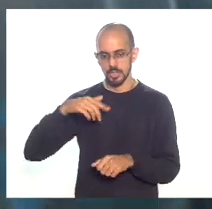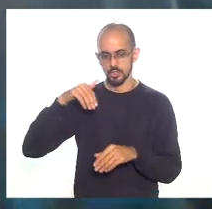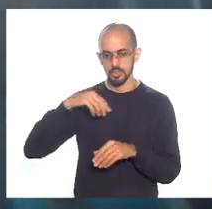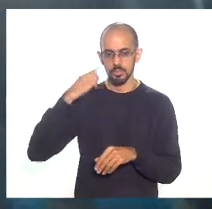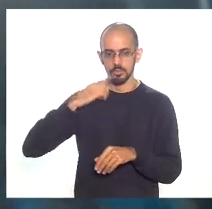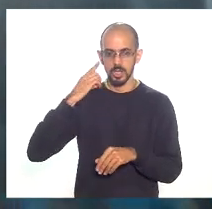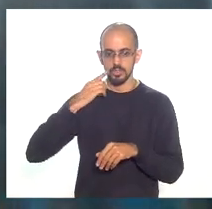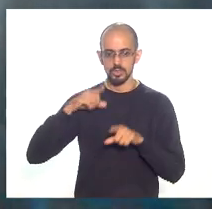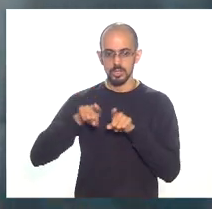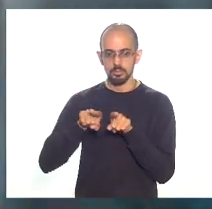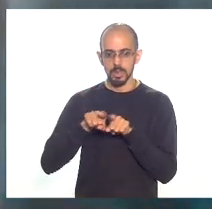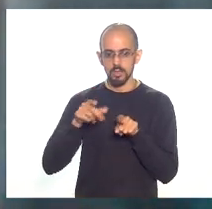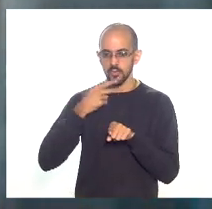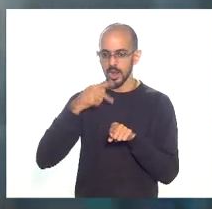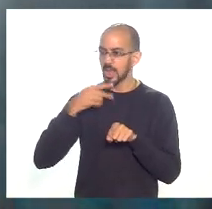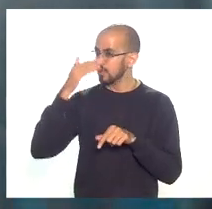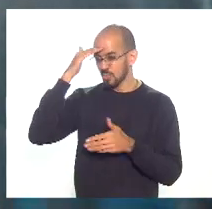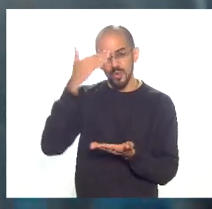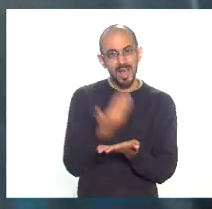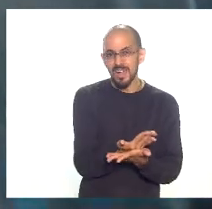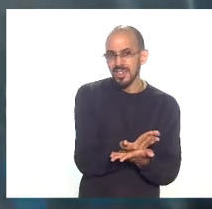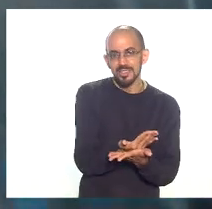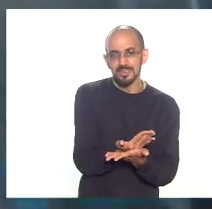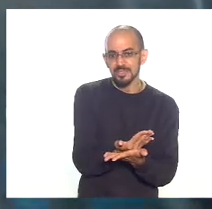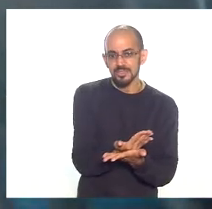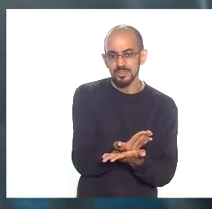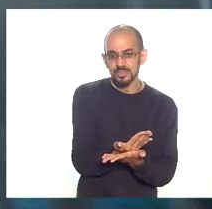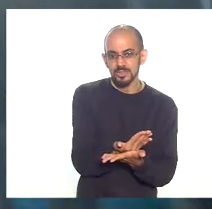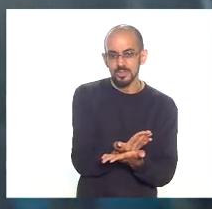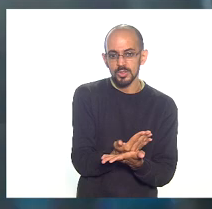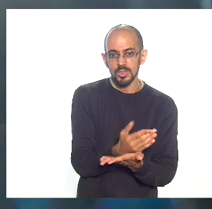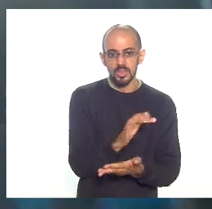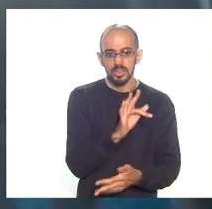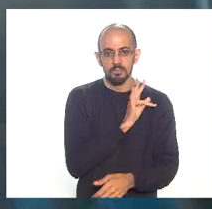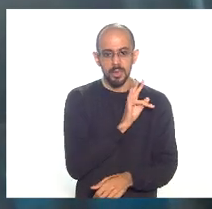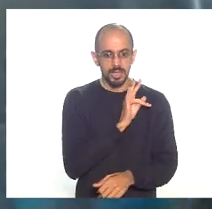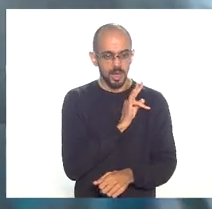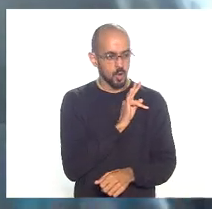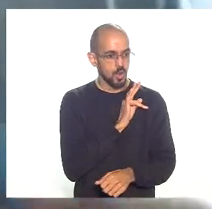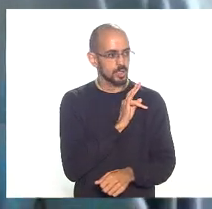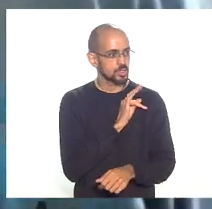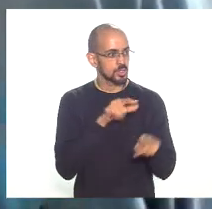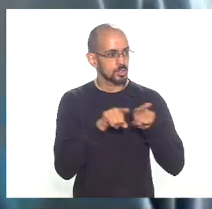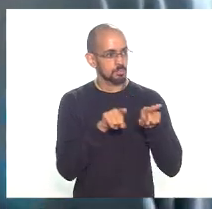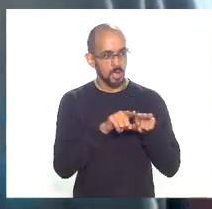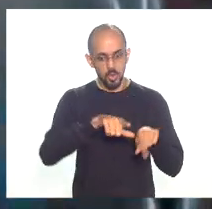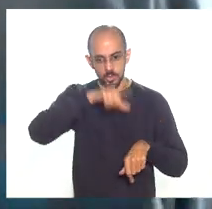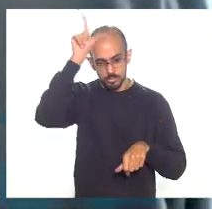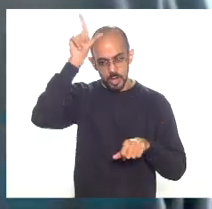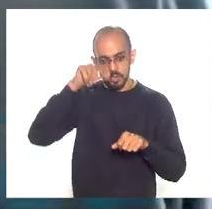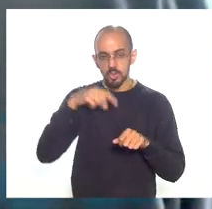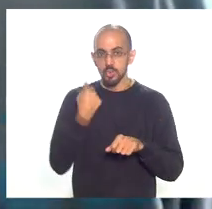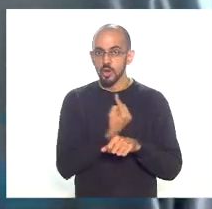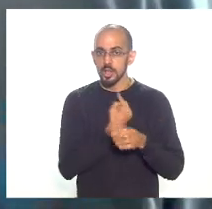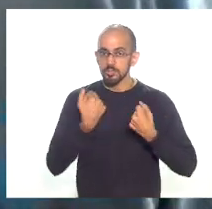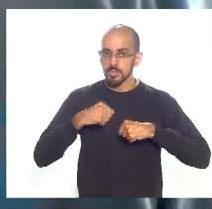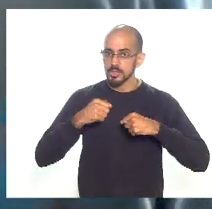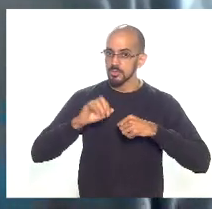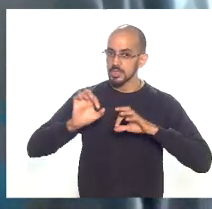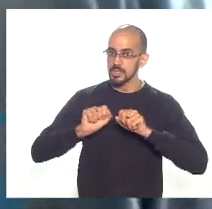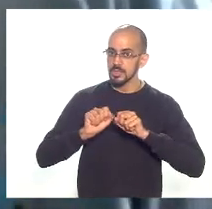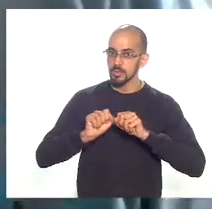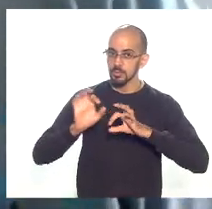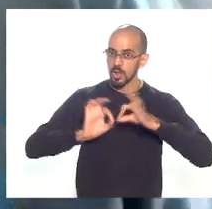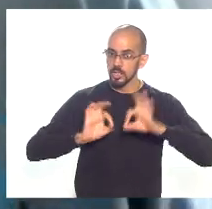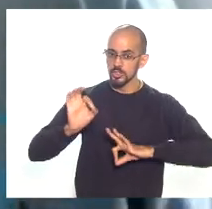e dizer o seguinte inacreditável deputada Marta Rocha deputado Luiz Paulo que a gente tem que fazer um projeto para garantir o que